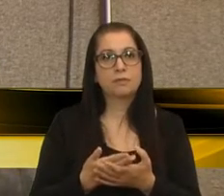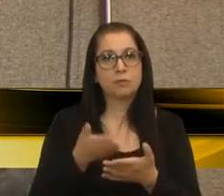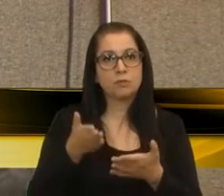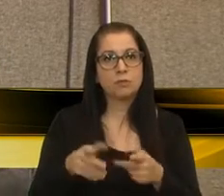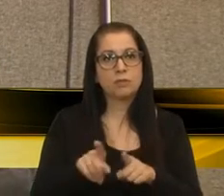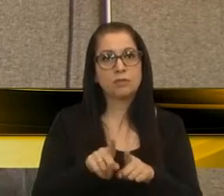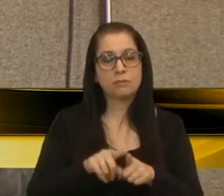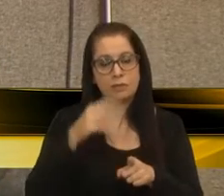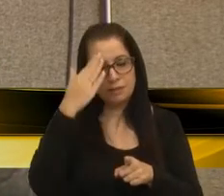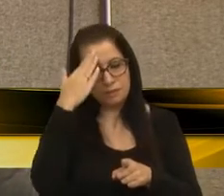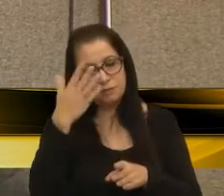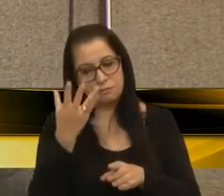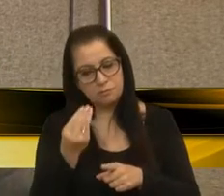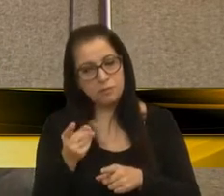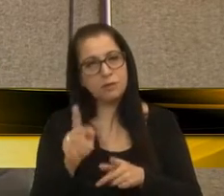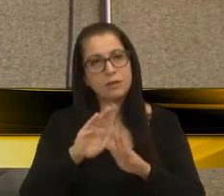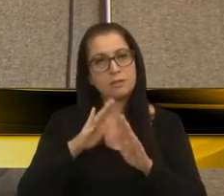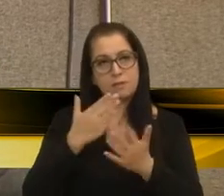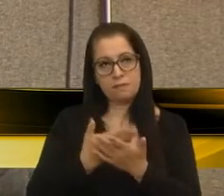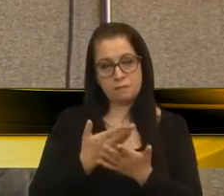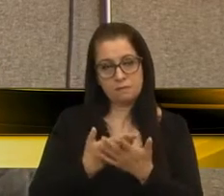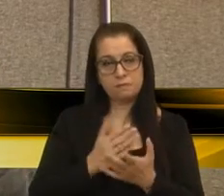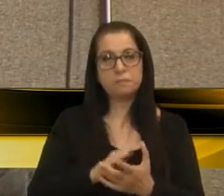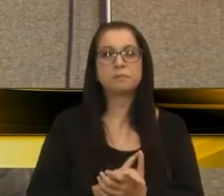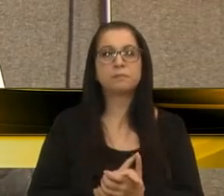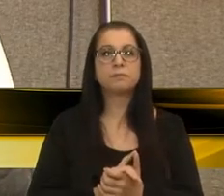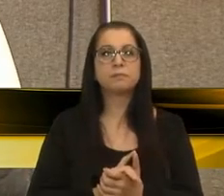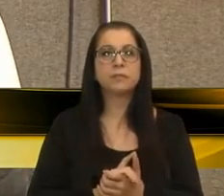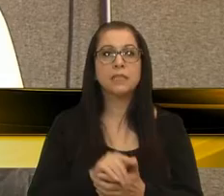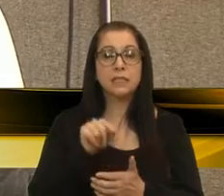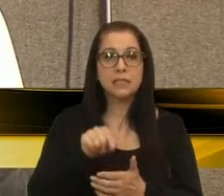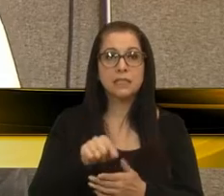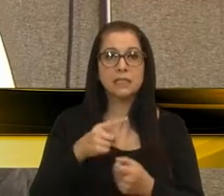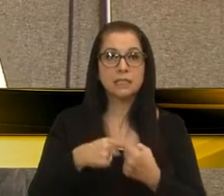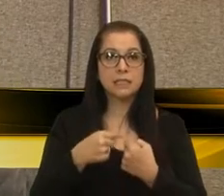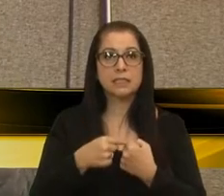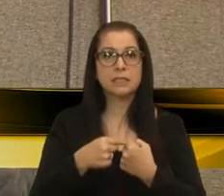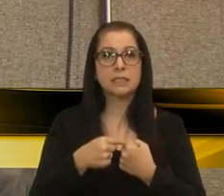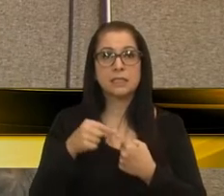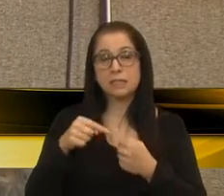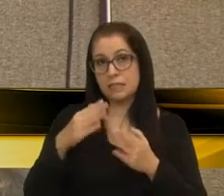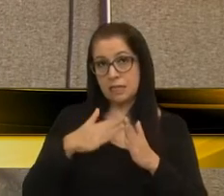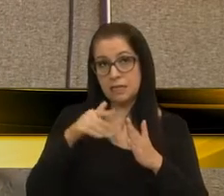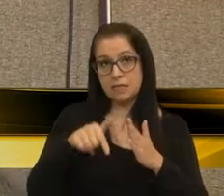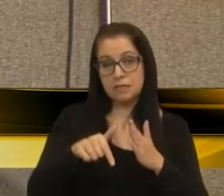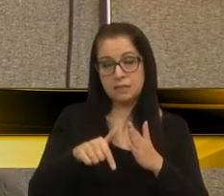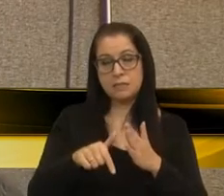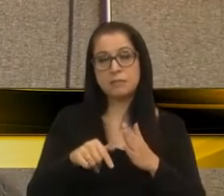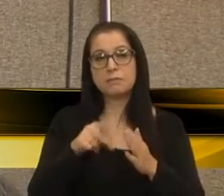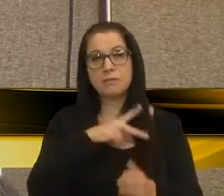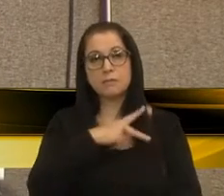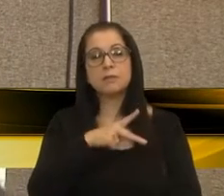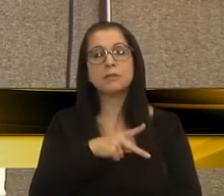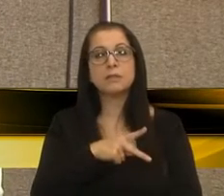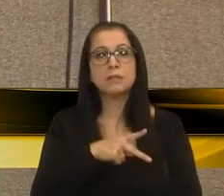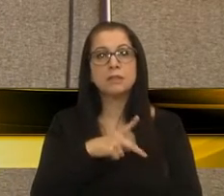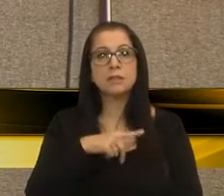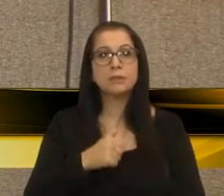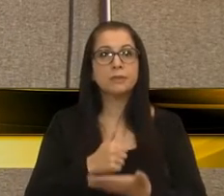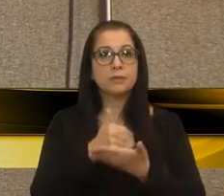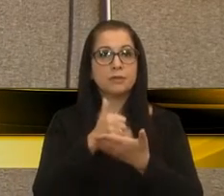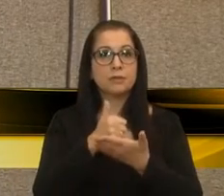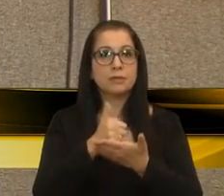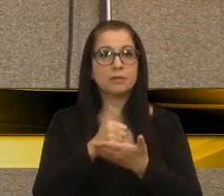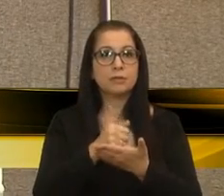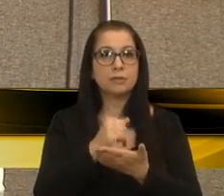devemos muito à escola Melvin Jones. Aqui nessa casa, senhor presidente, nós temos nosso assessor de bancada,